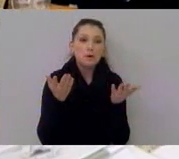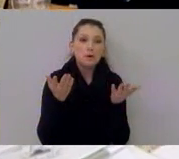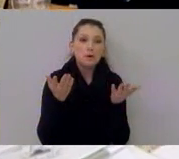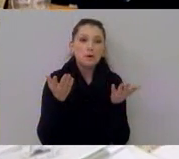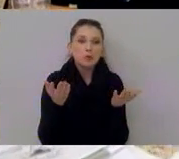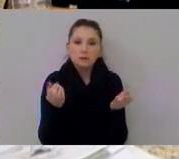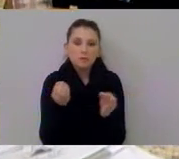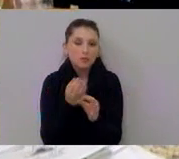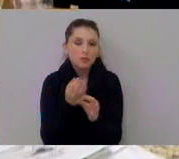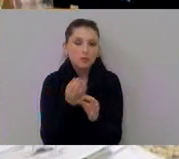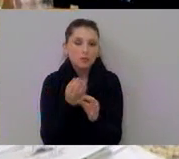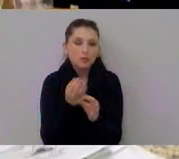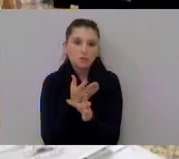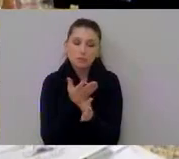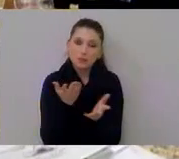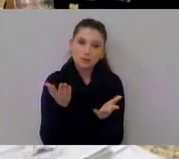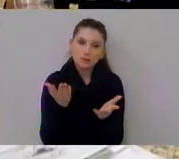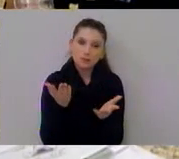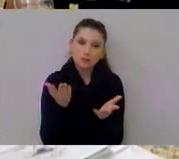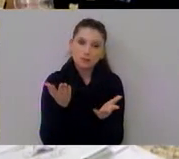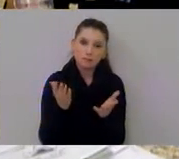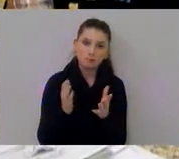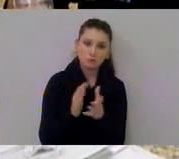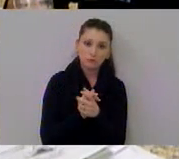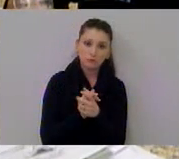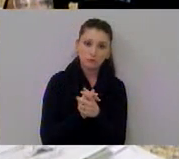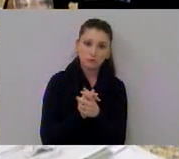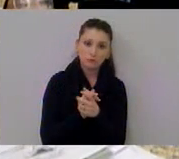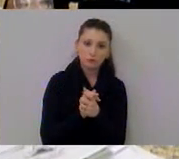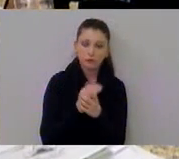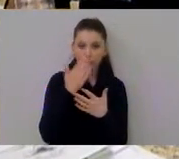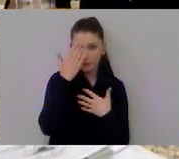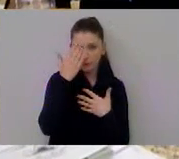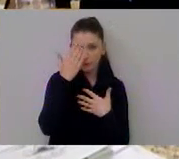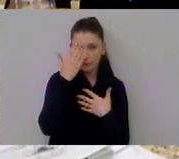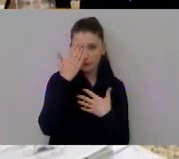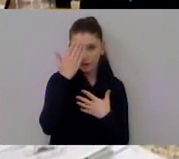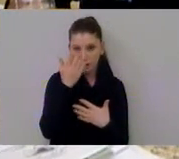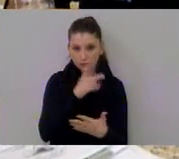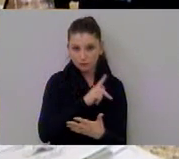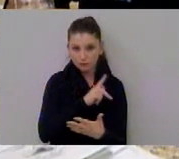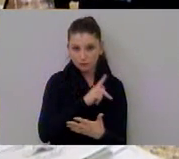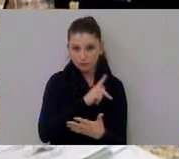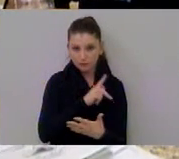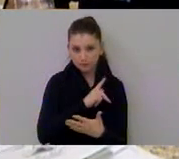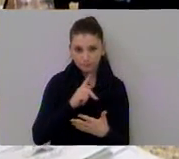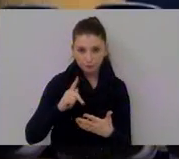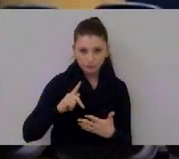para a comunidade. Obrigado, senhor presidente.